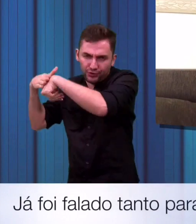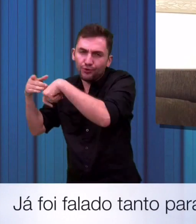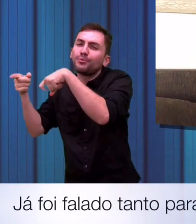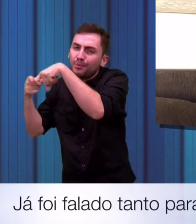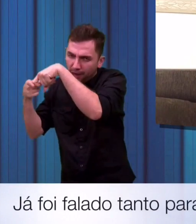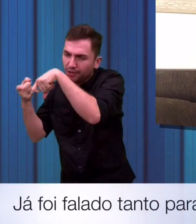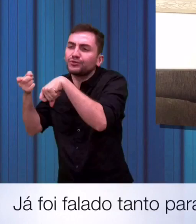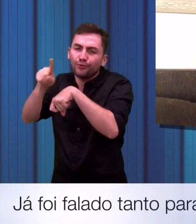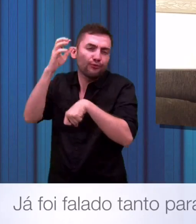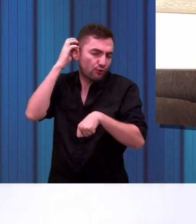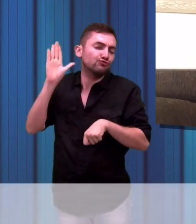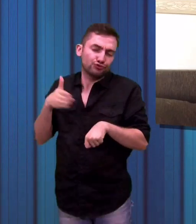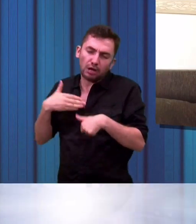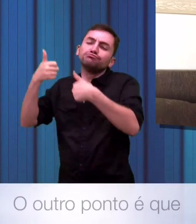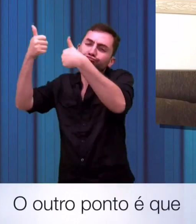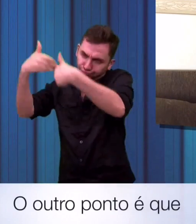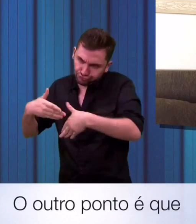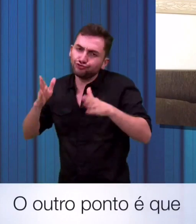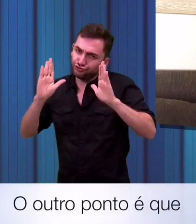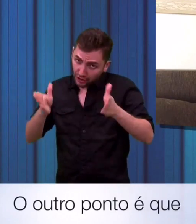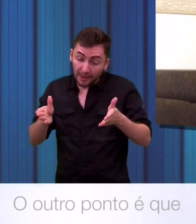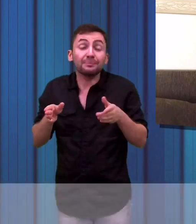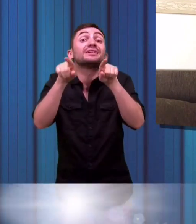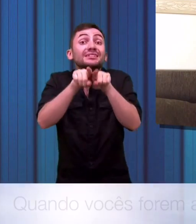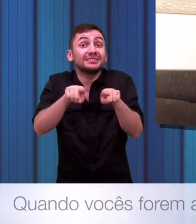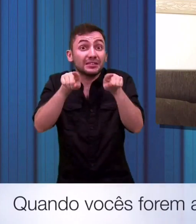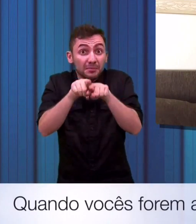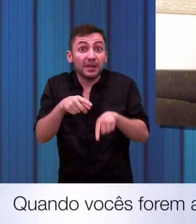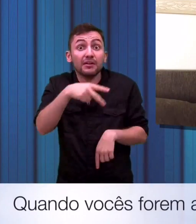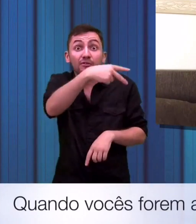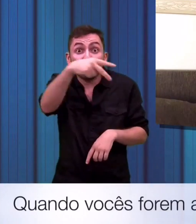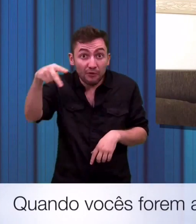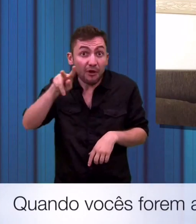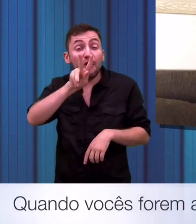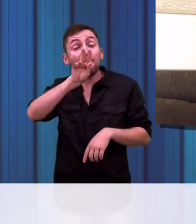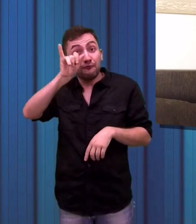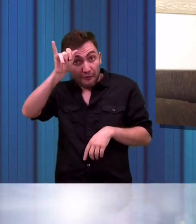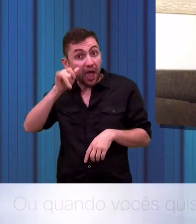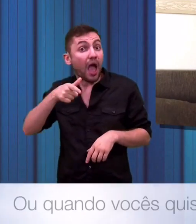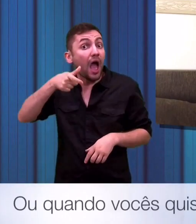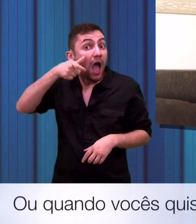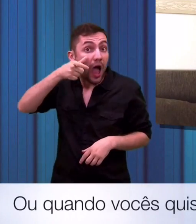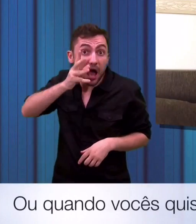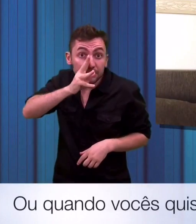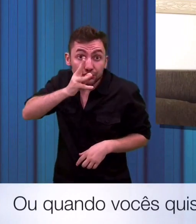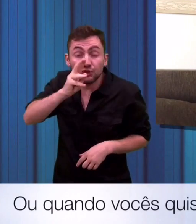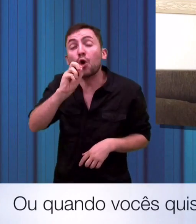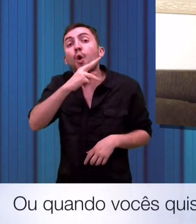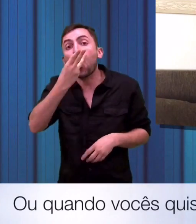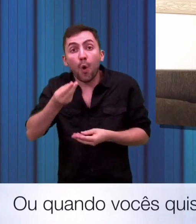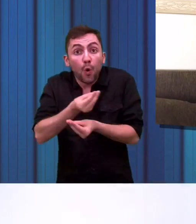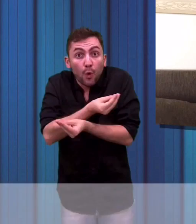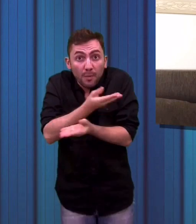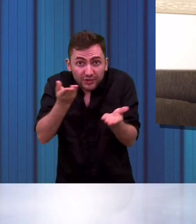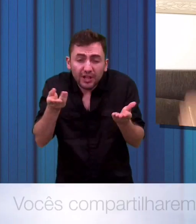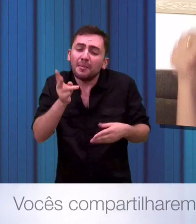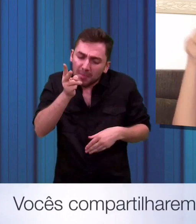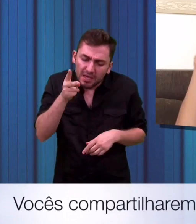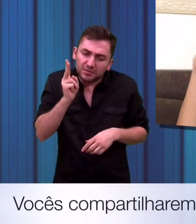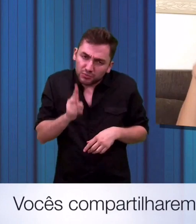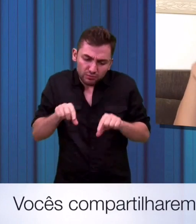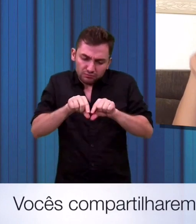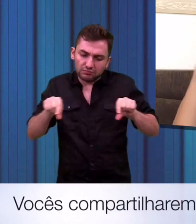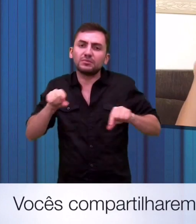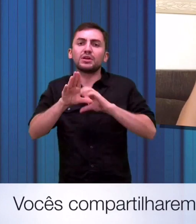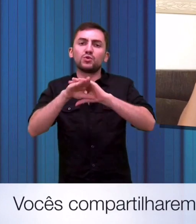falado tanto para o médico quanto para fono. O outro ponto é que quando vocês forem assistir o vídeo ou quando vocês quiserem compartilhar o vídeo,